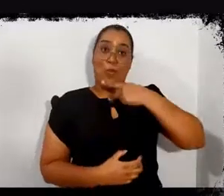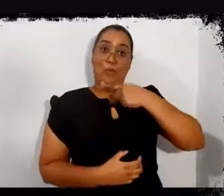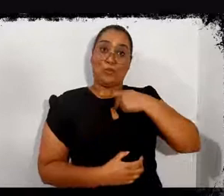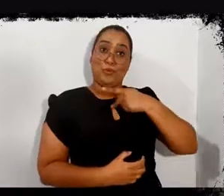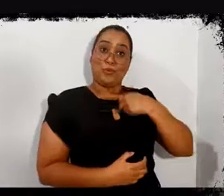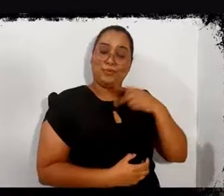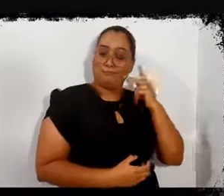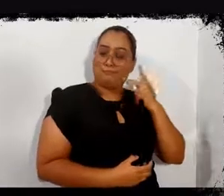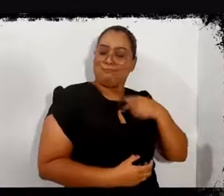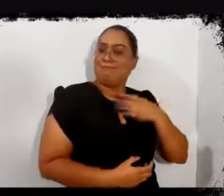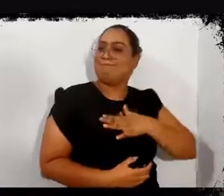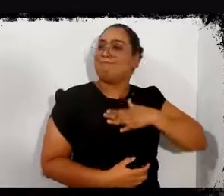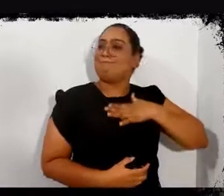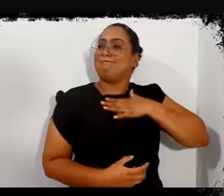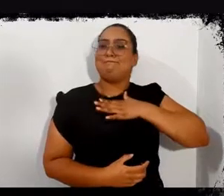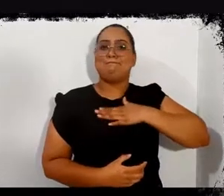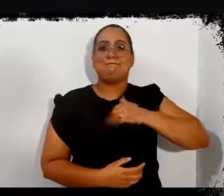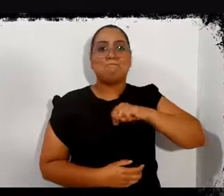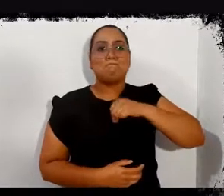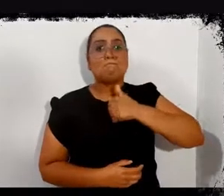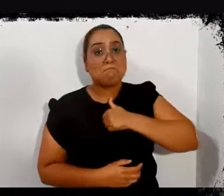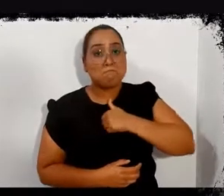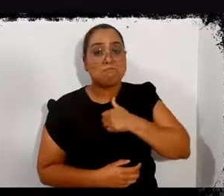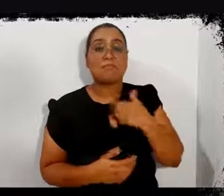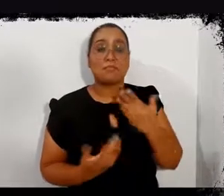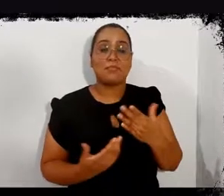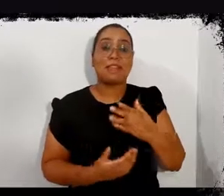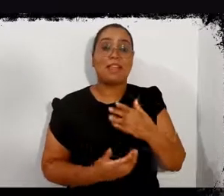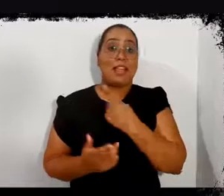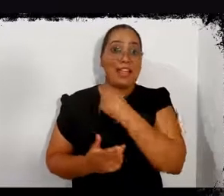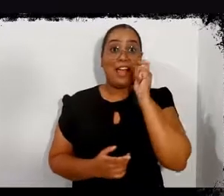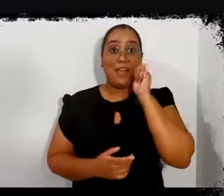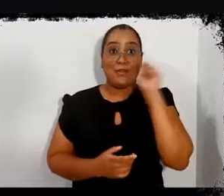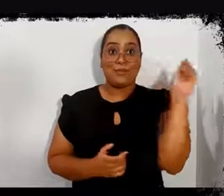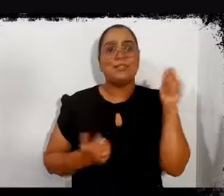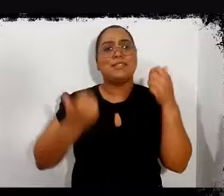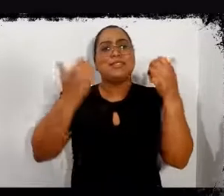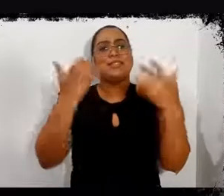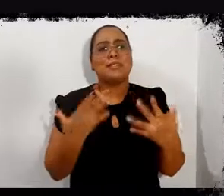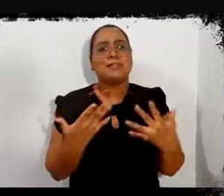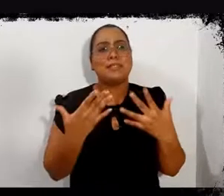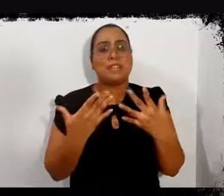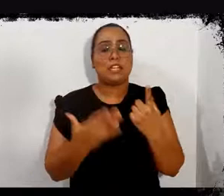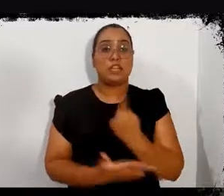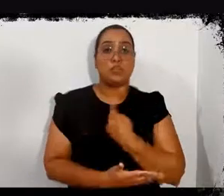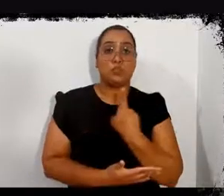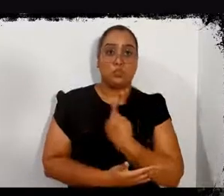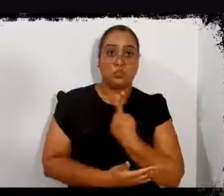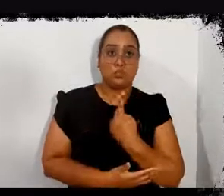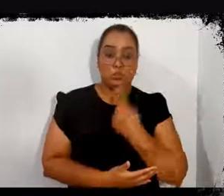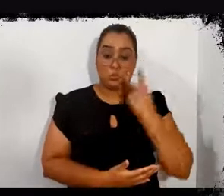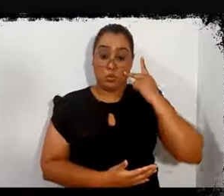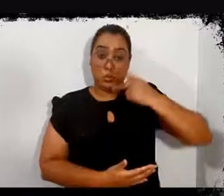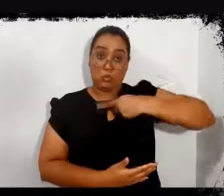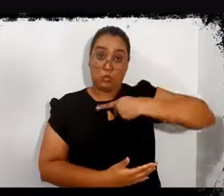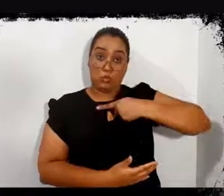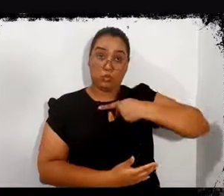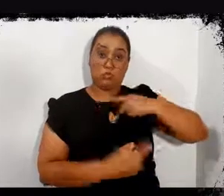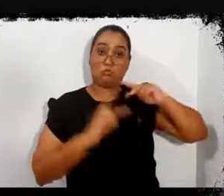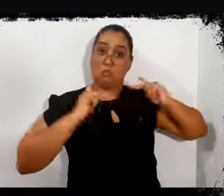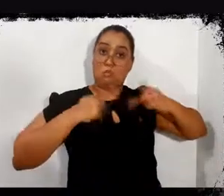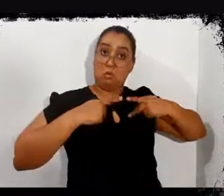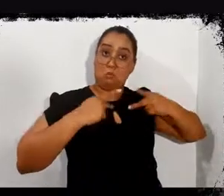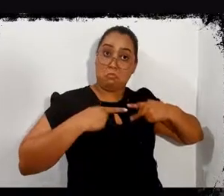No próximo slide, nós teremos a imagem, aqui está, de uma mandala. A